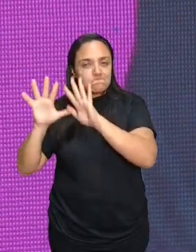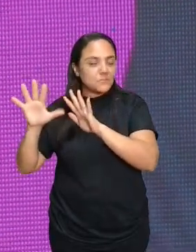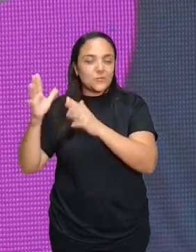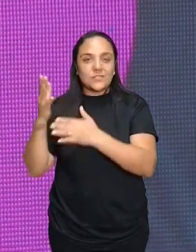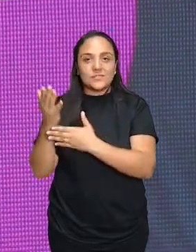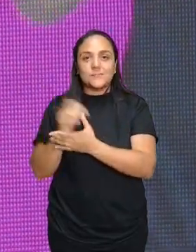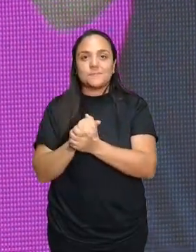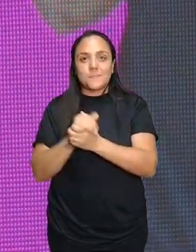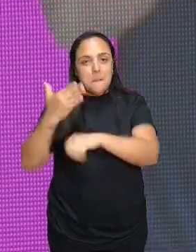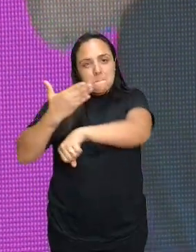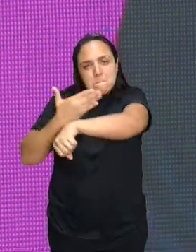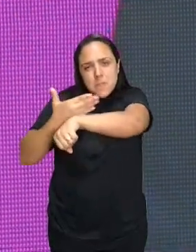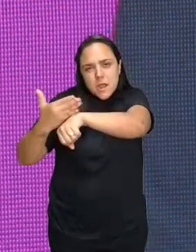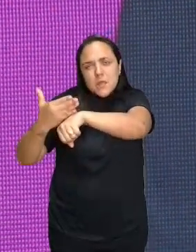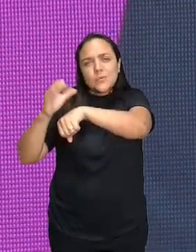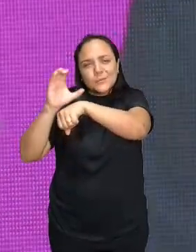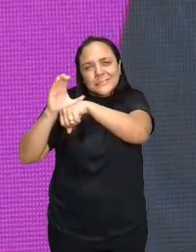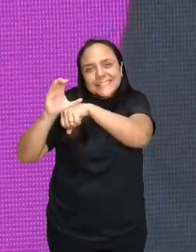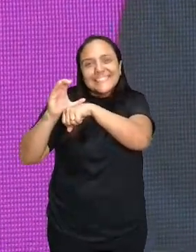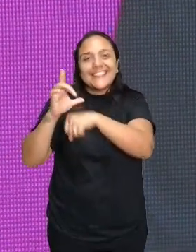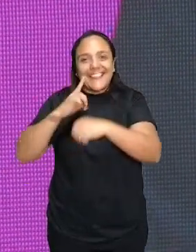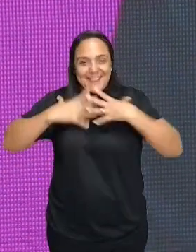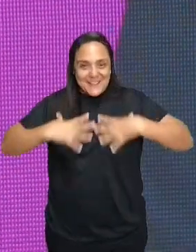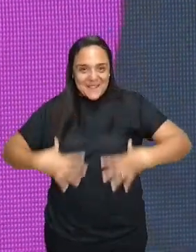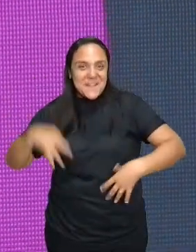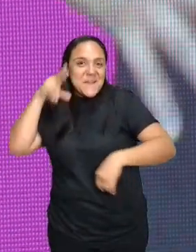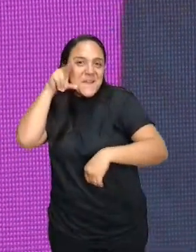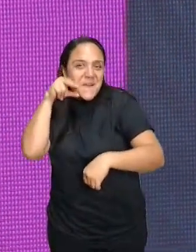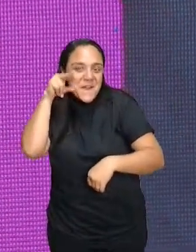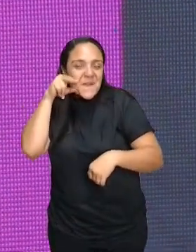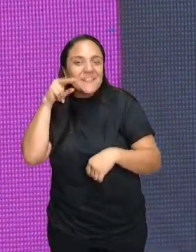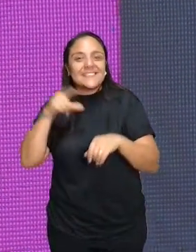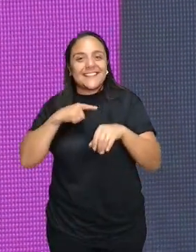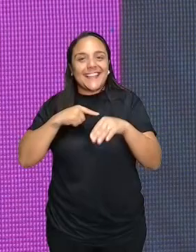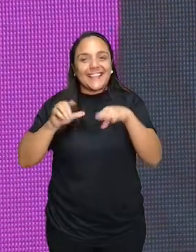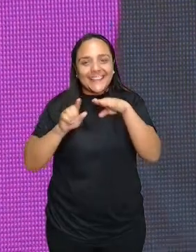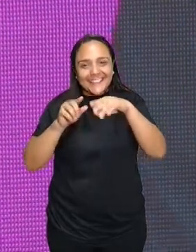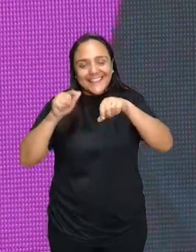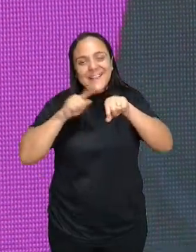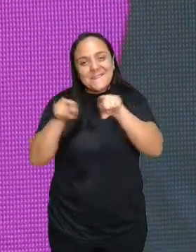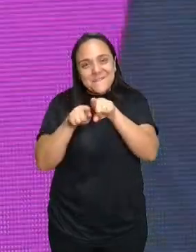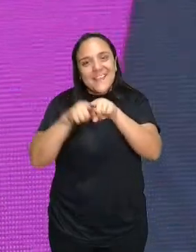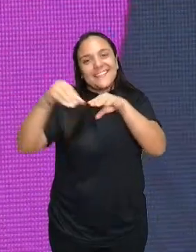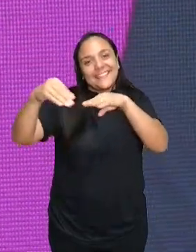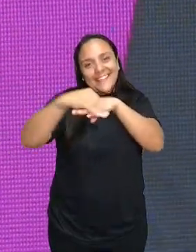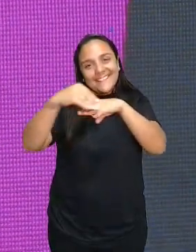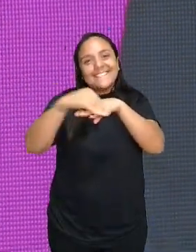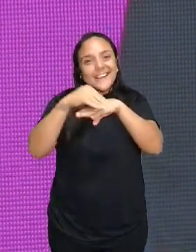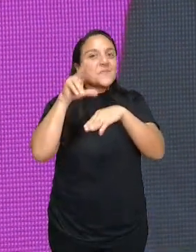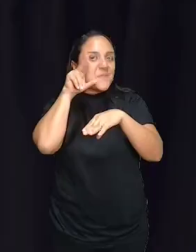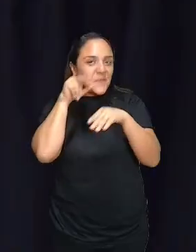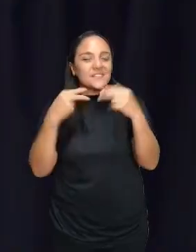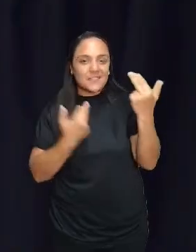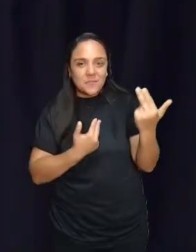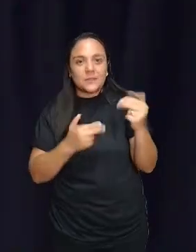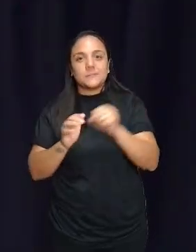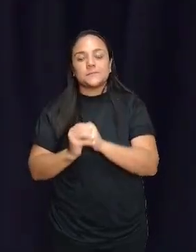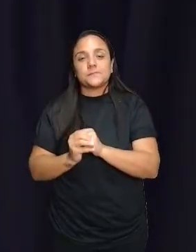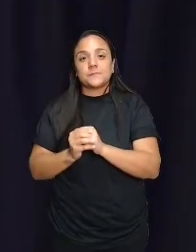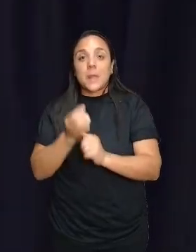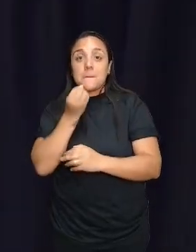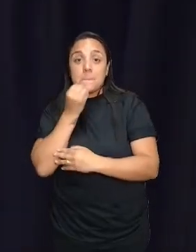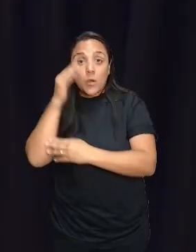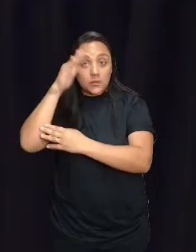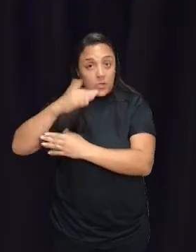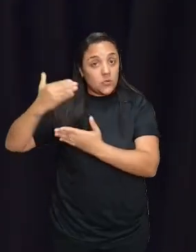eu estou usando uma camiseta rosa, uma calça preta e um tênis rosa também. E essa é a Adri. Boa tarde, gente. Meu